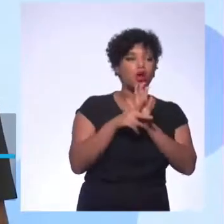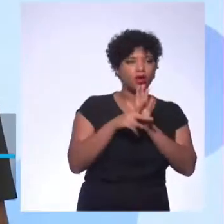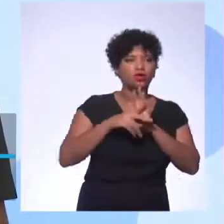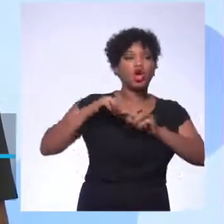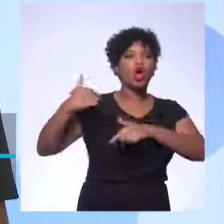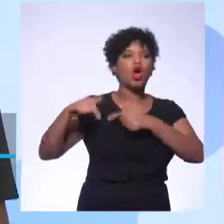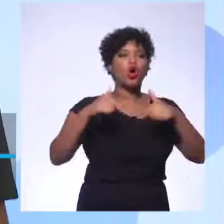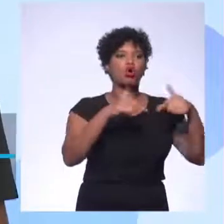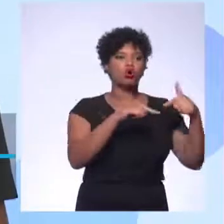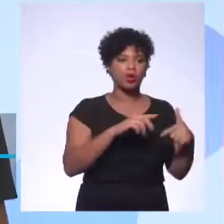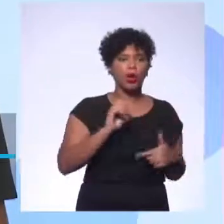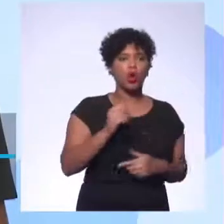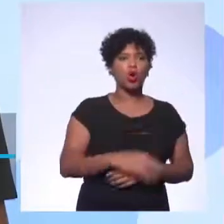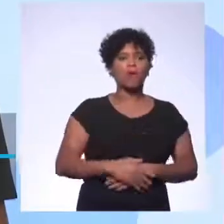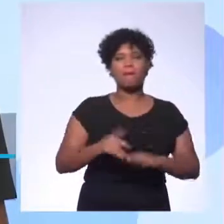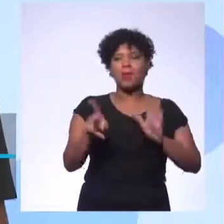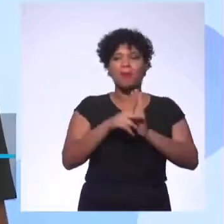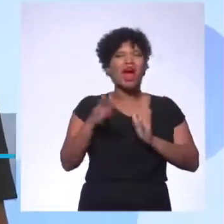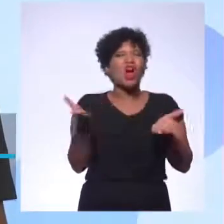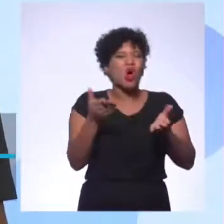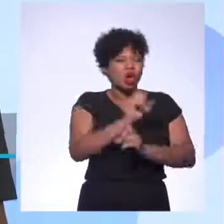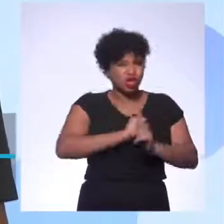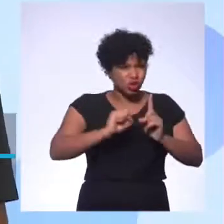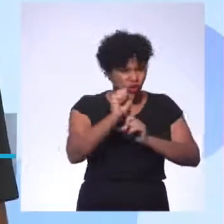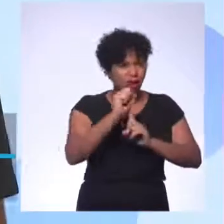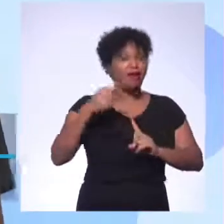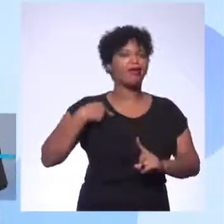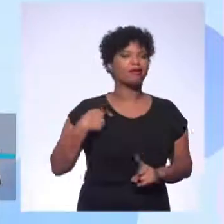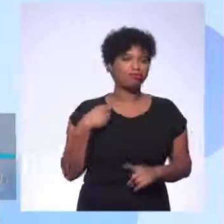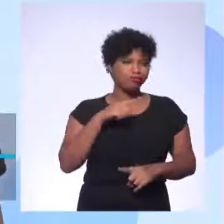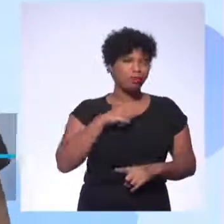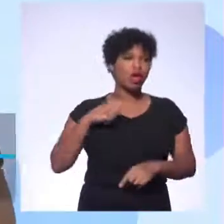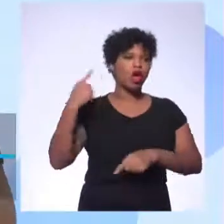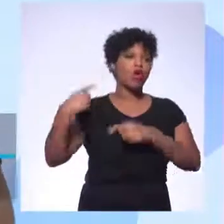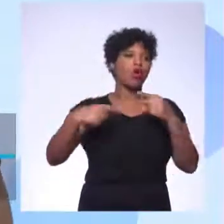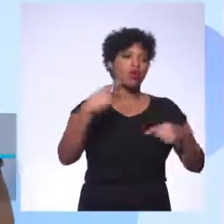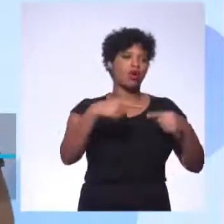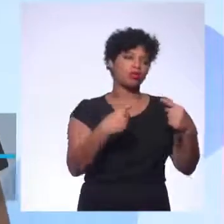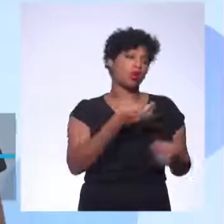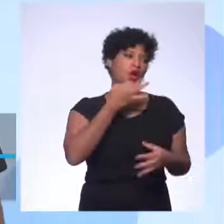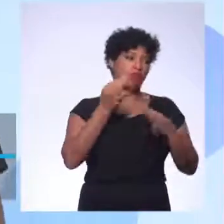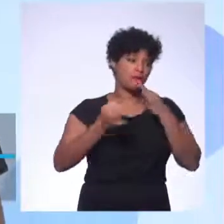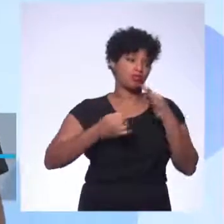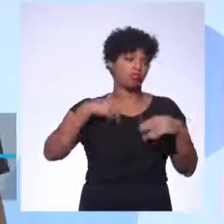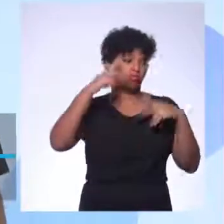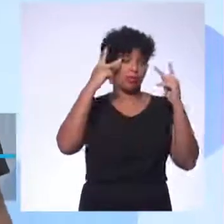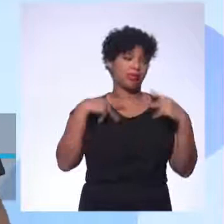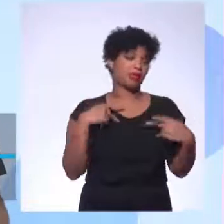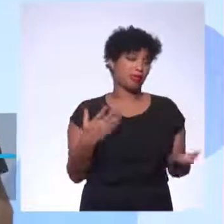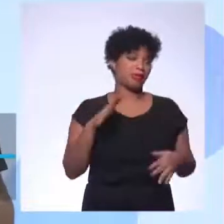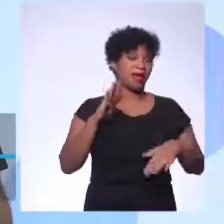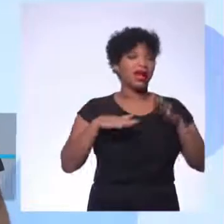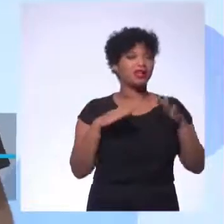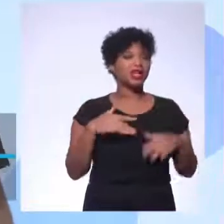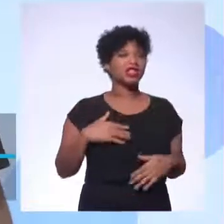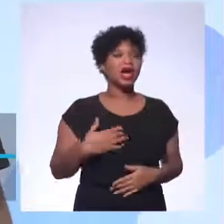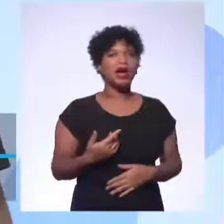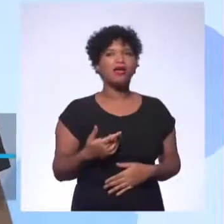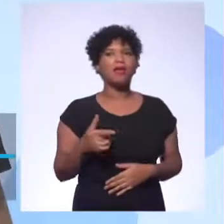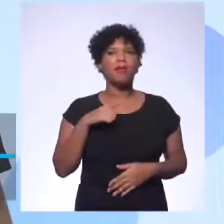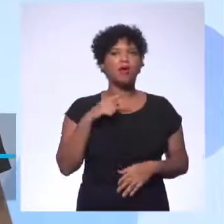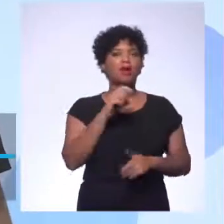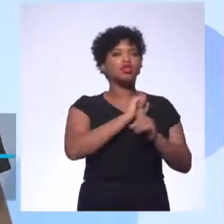alguma questão em destaque na sociedade atual. Dessa forma, gera polêmica e assim coloco meus argumentos. Então, assim, às vezes a polêmica que ela fala é a